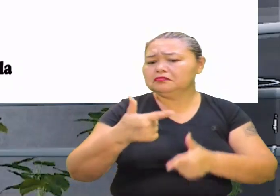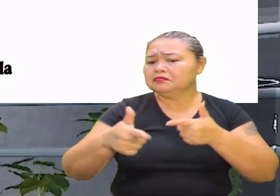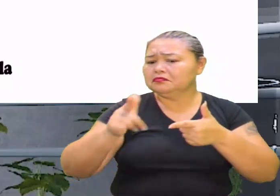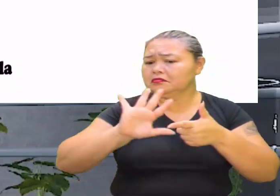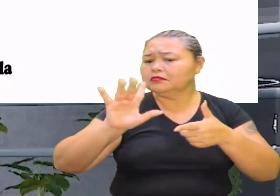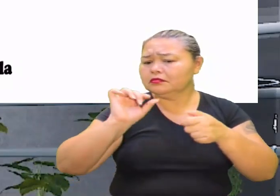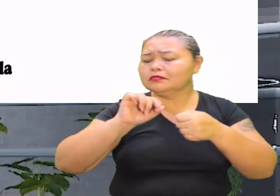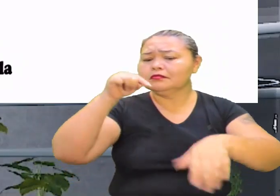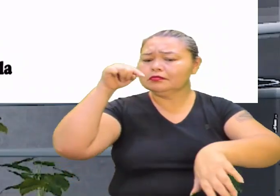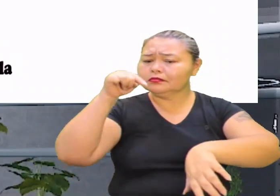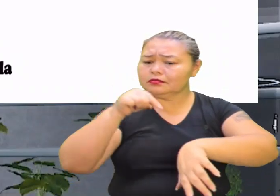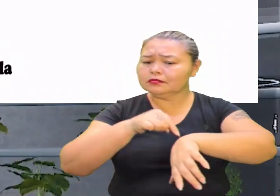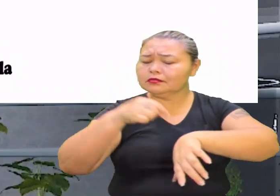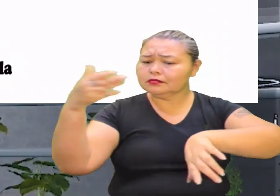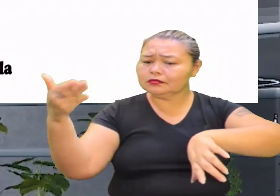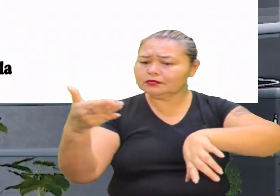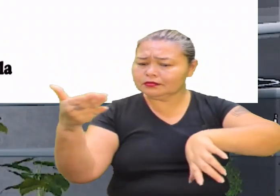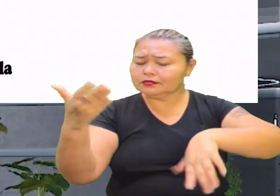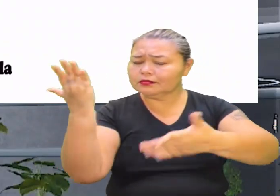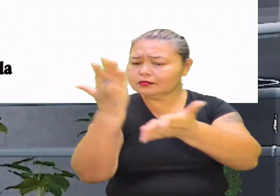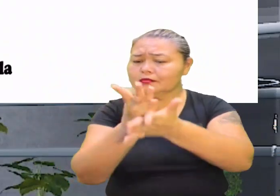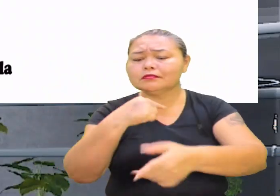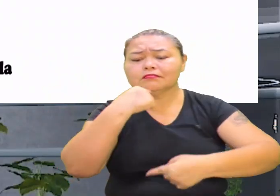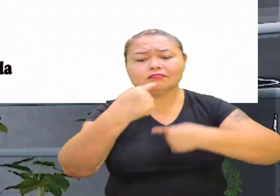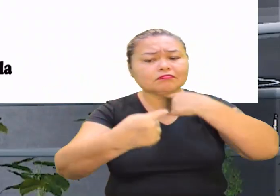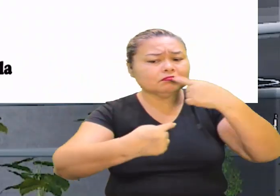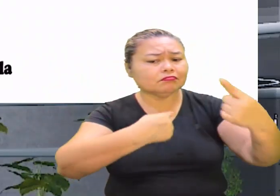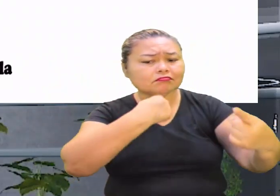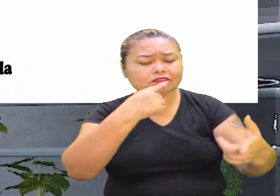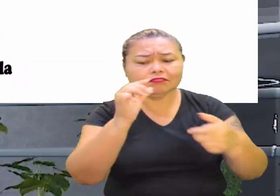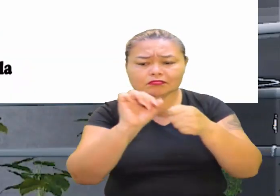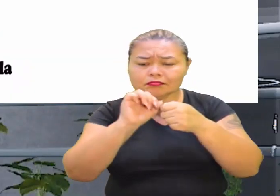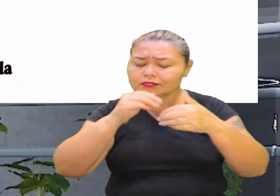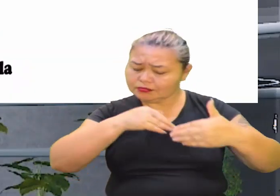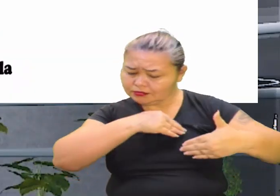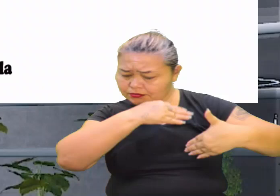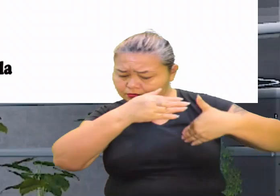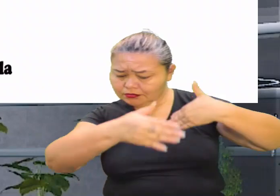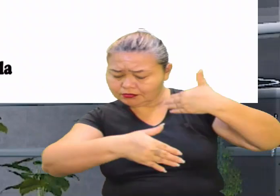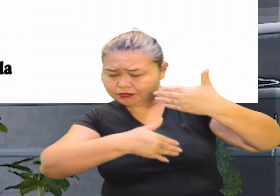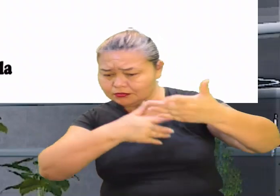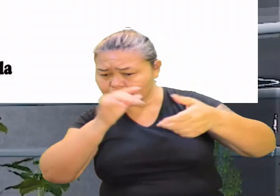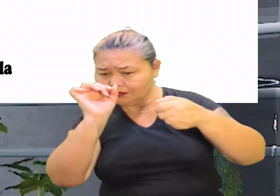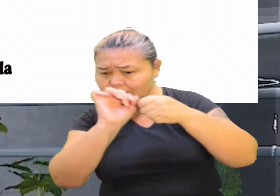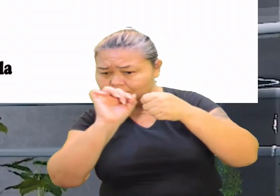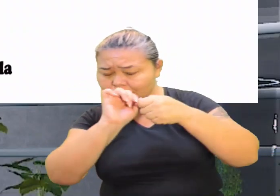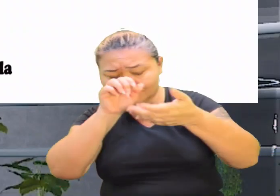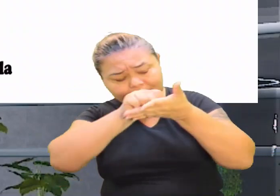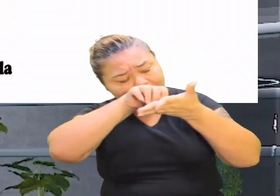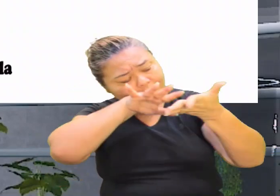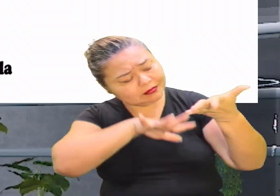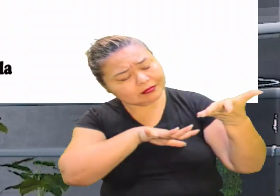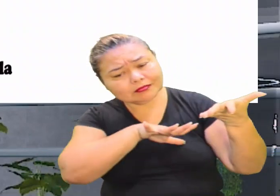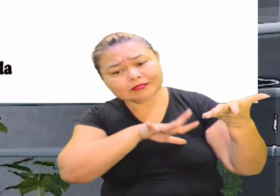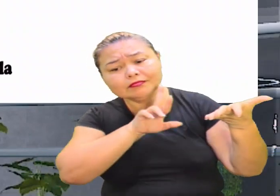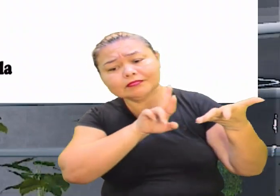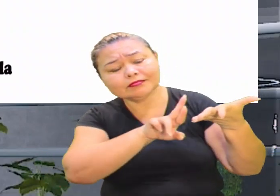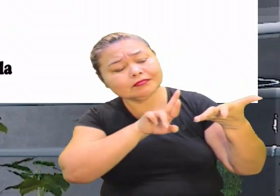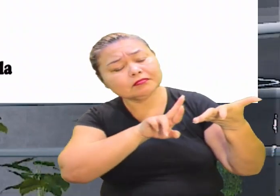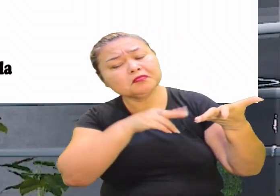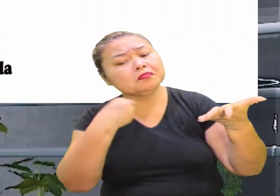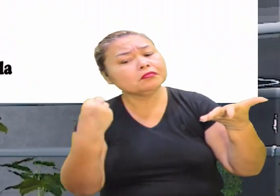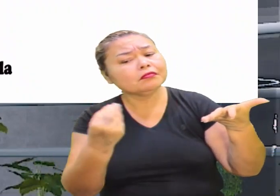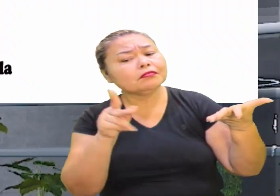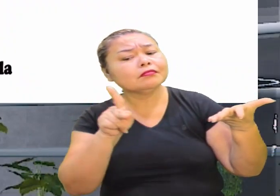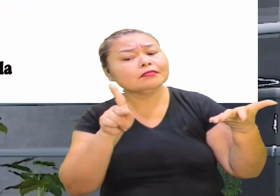Agora é o momento que nós vamos sanar as dúvidas que possam ter surgido durante a execução das atividades. Professor, como é que a gente